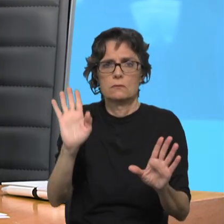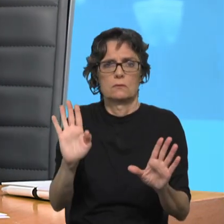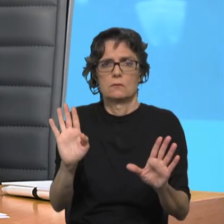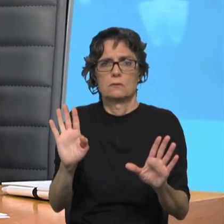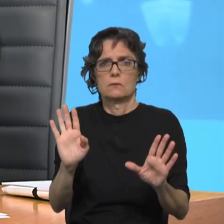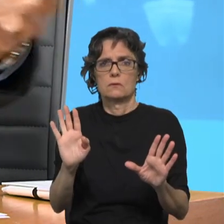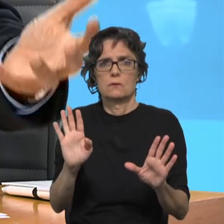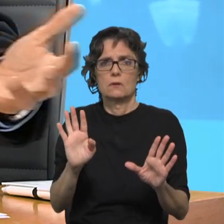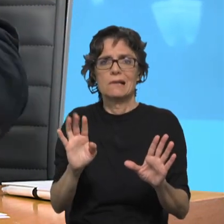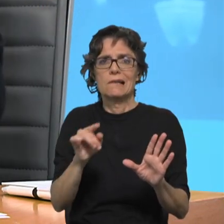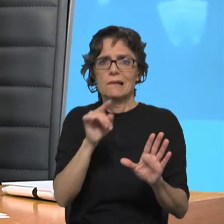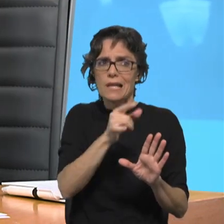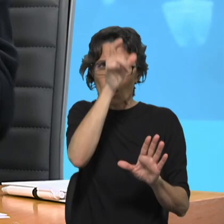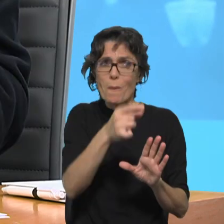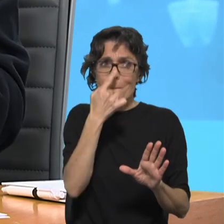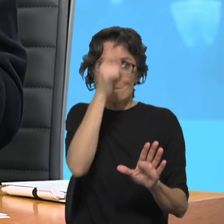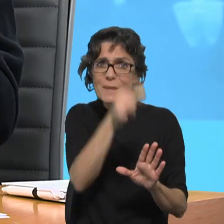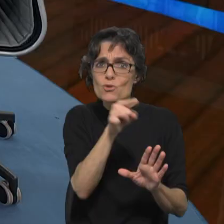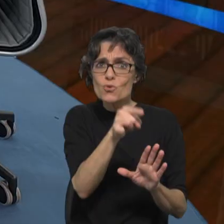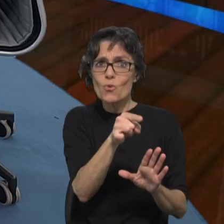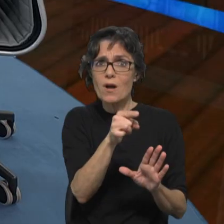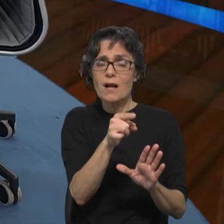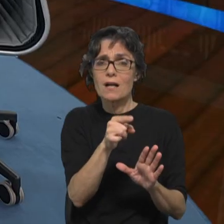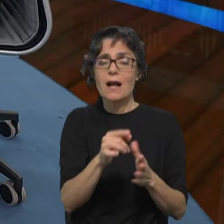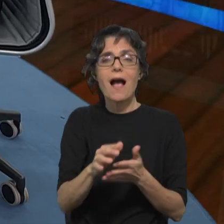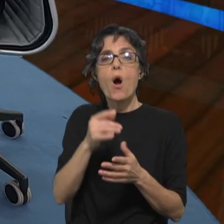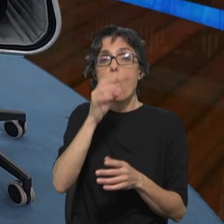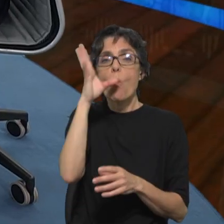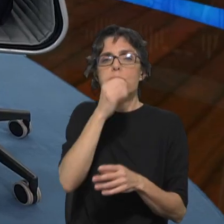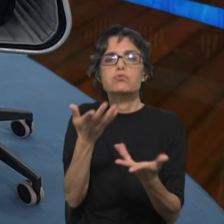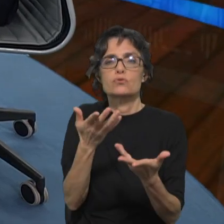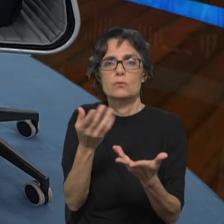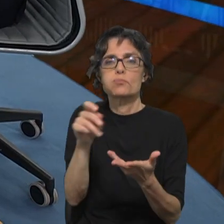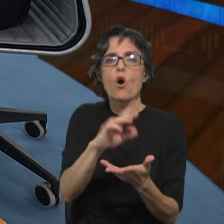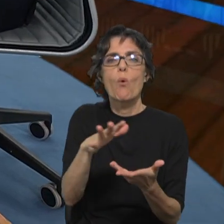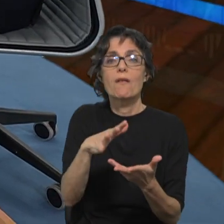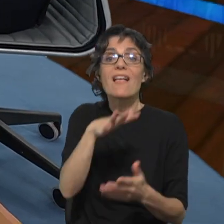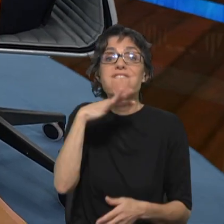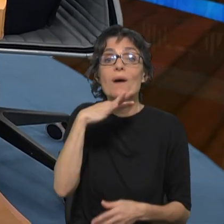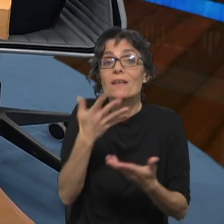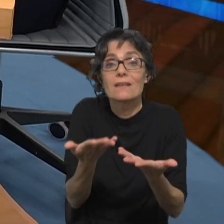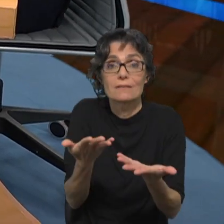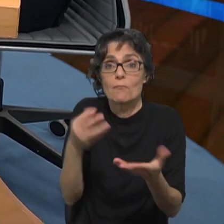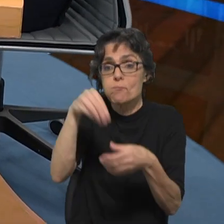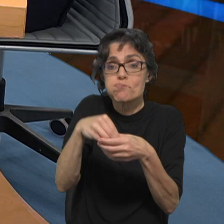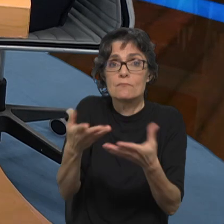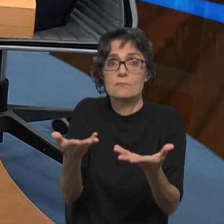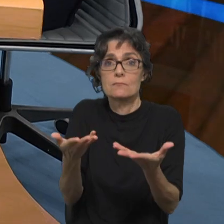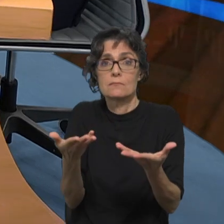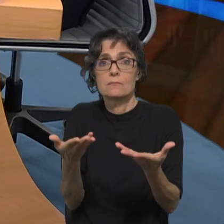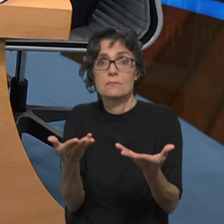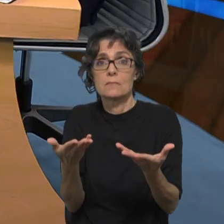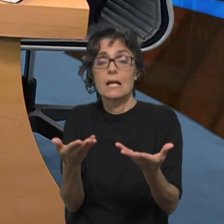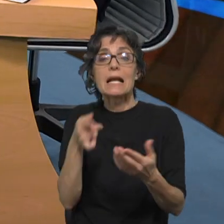como nós vemos, onde é que acontece mais o abuso, como dissemos há pouco, Paulo Rocha? É nas famílias. Mas, mesmo assim,